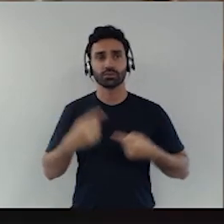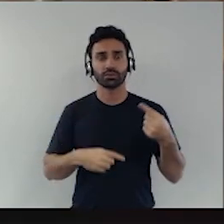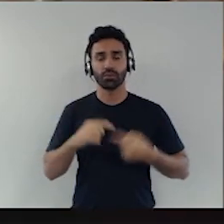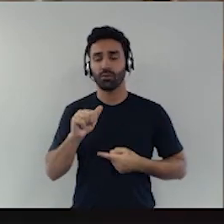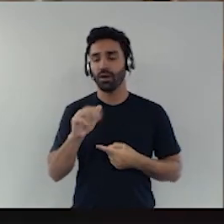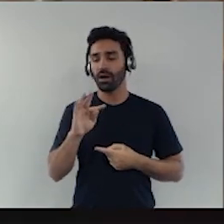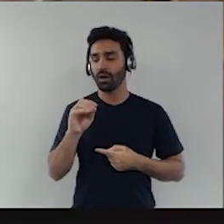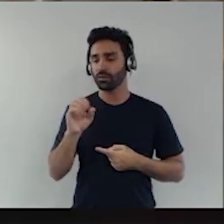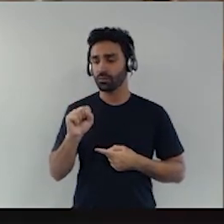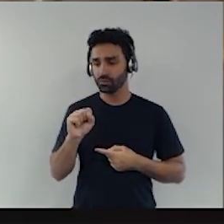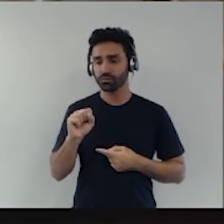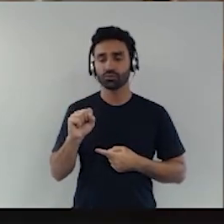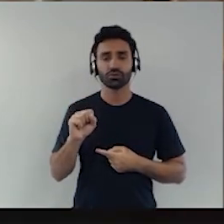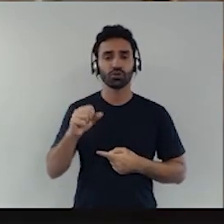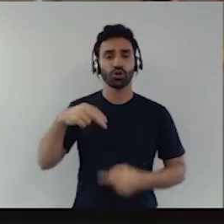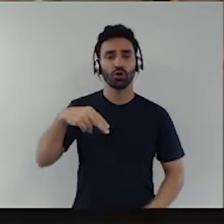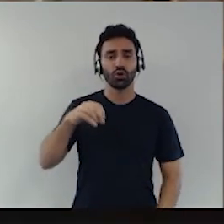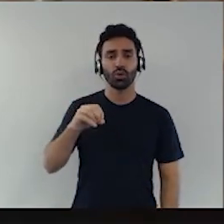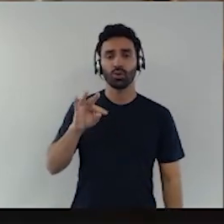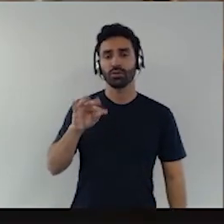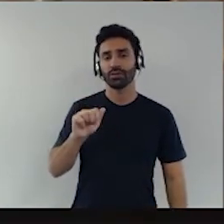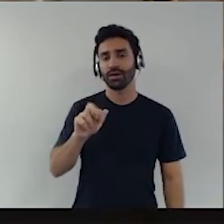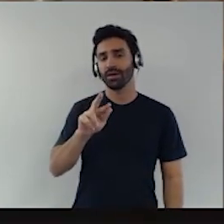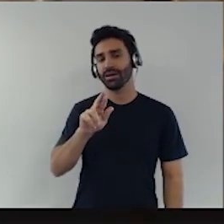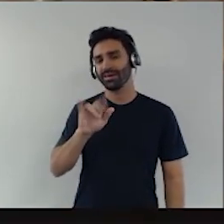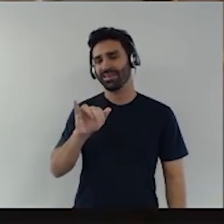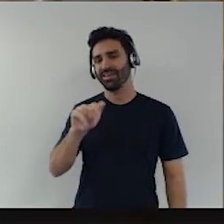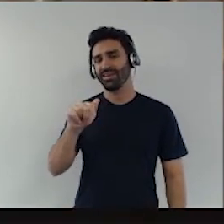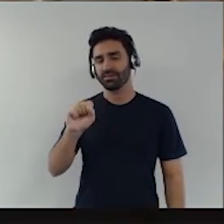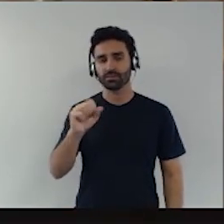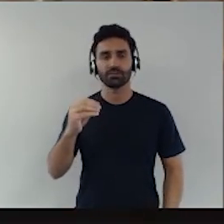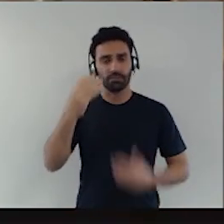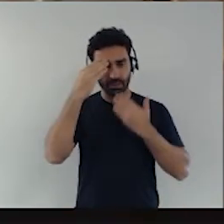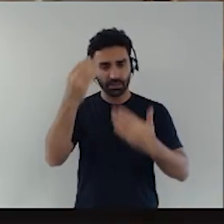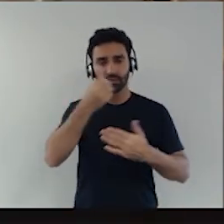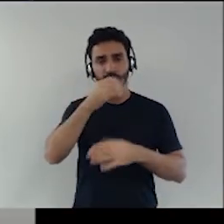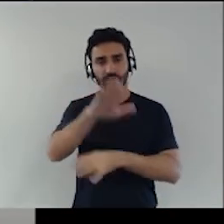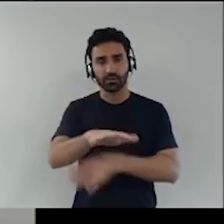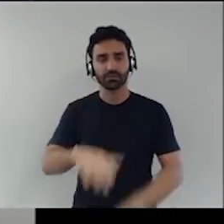Atos Notariais. Obrigado e boa tarde. Tchau, boa tarde.